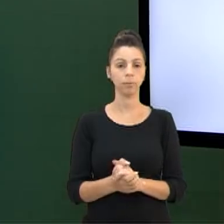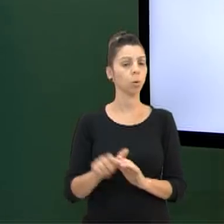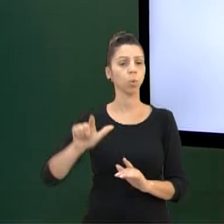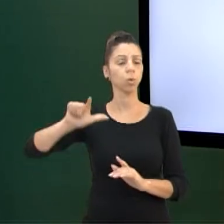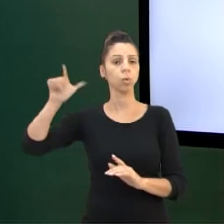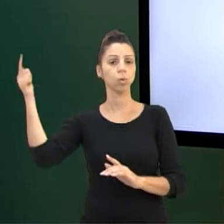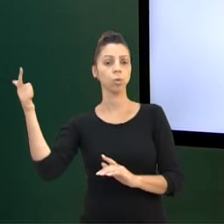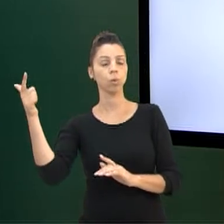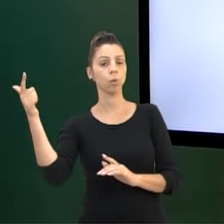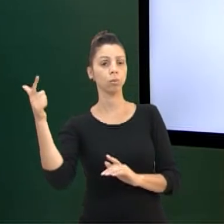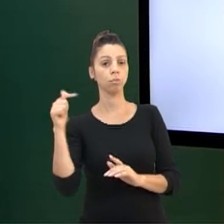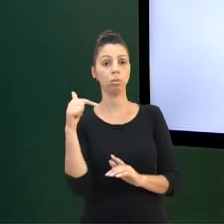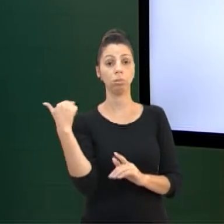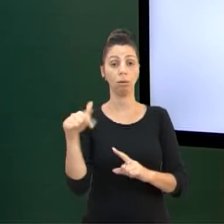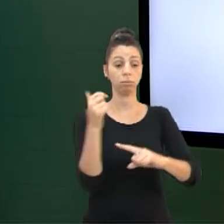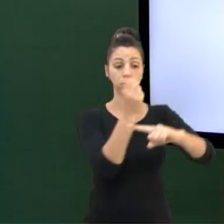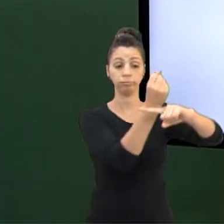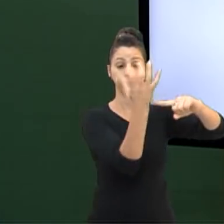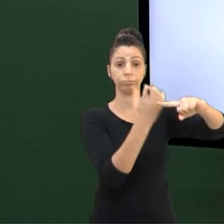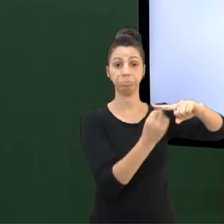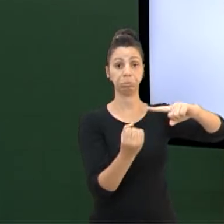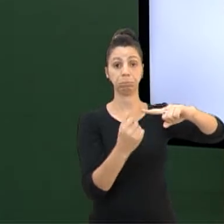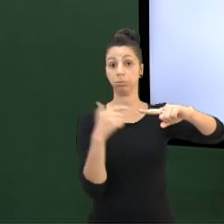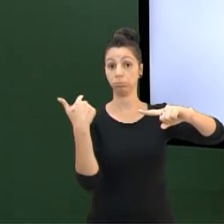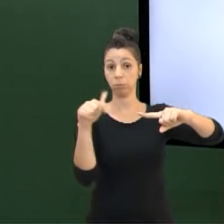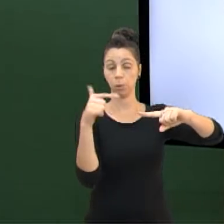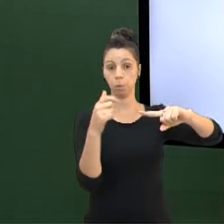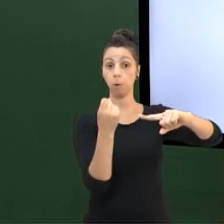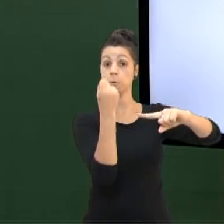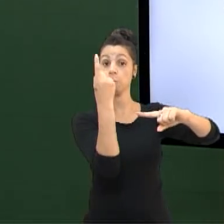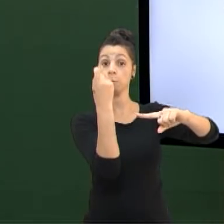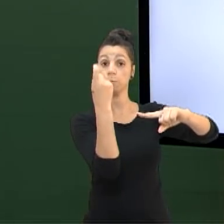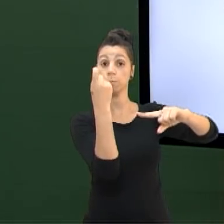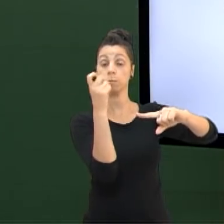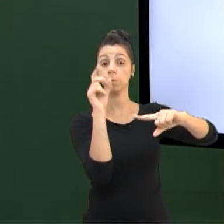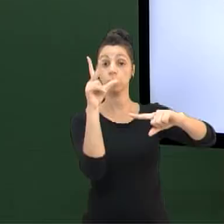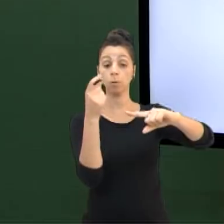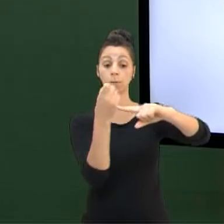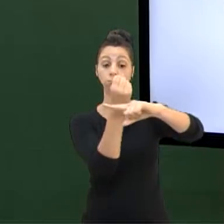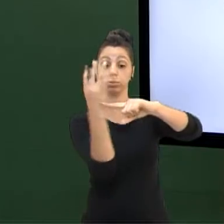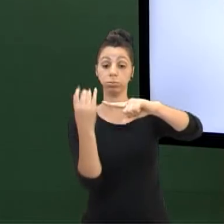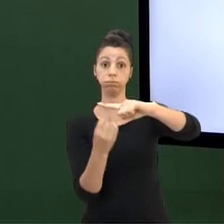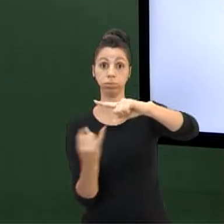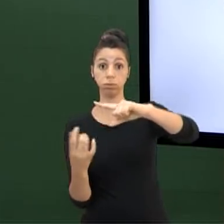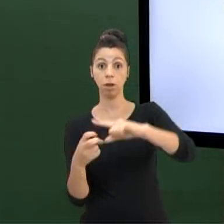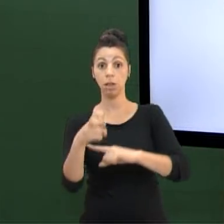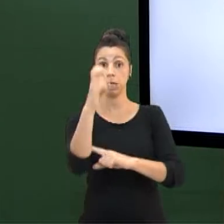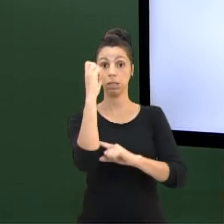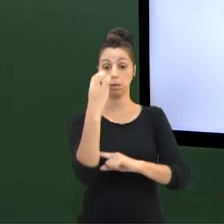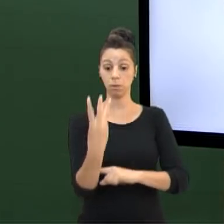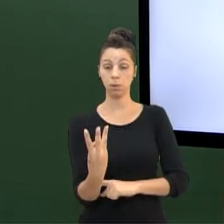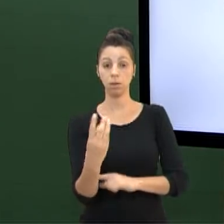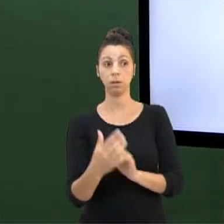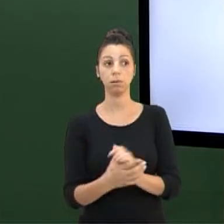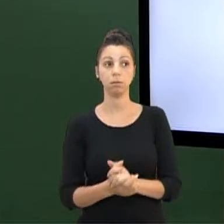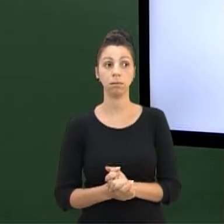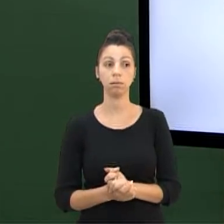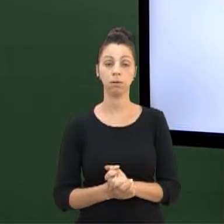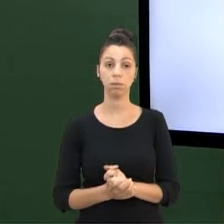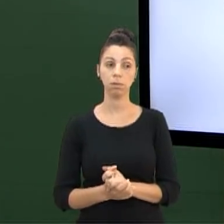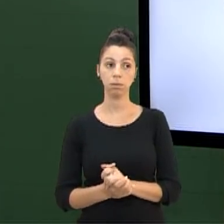fração. Eu não tenho fração nenhuma. Na verdade, existe uma fração que está implícita